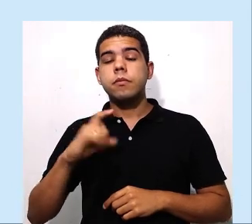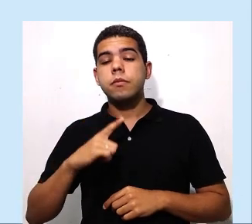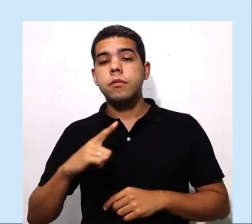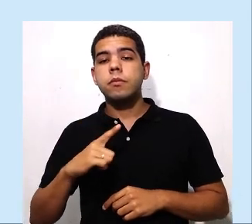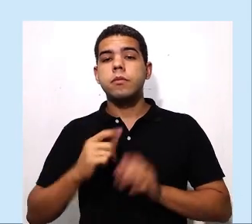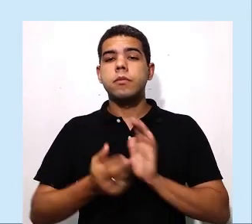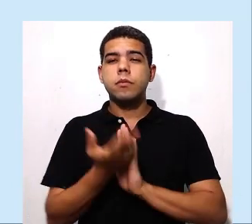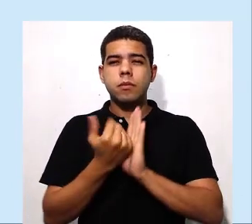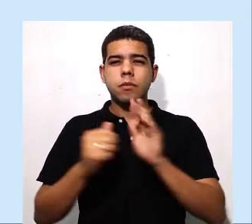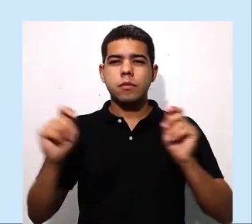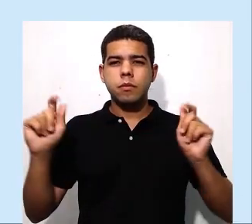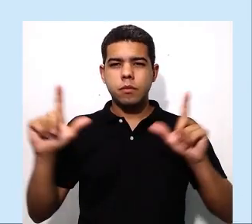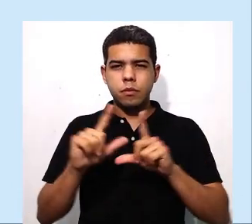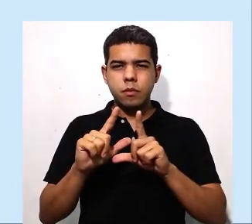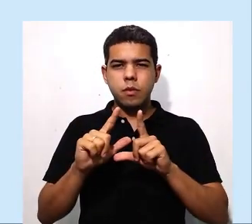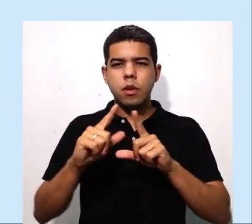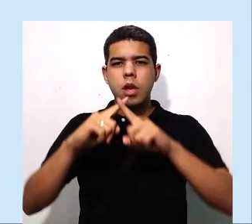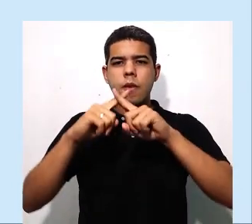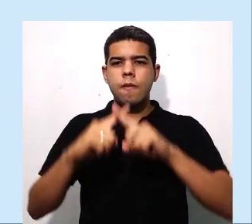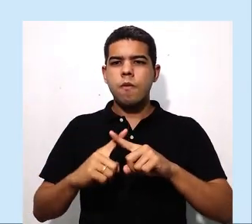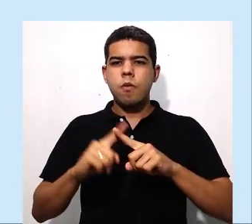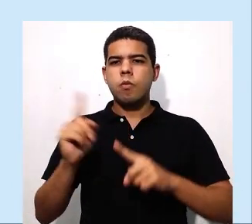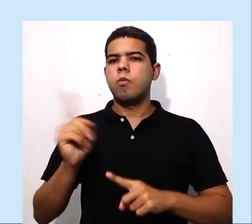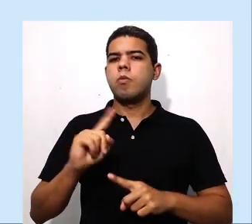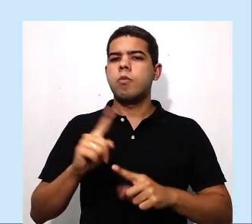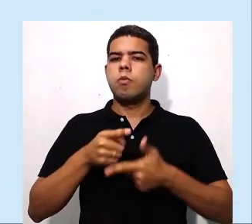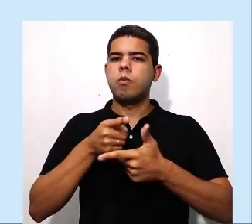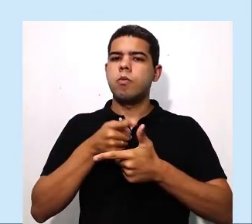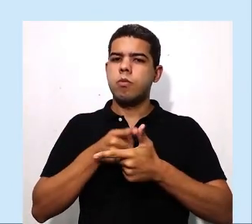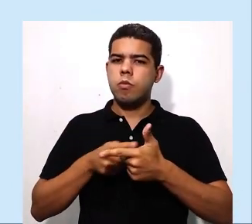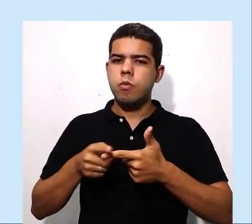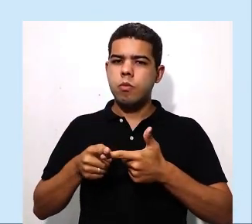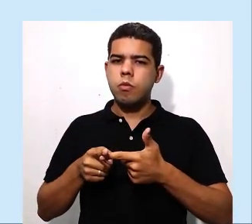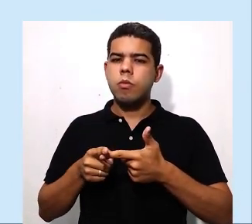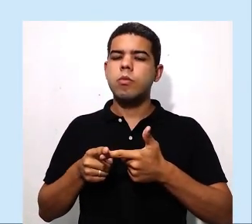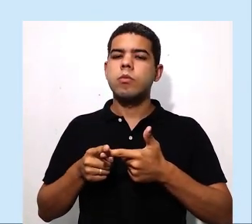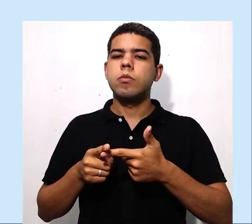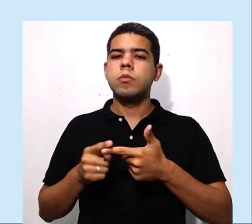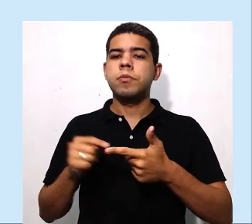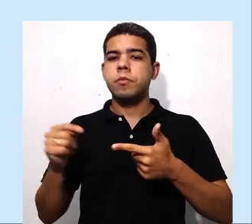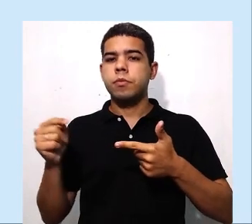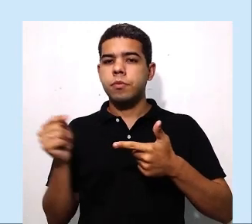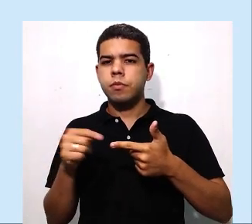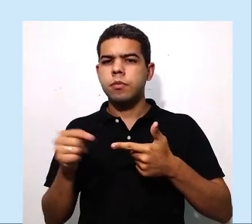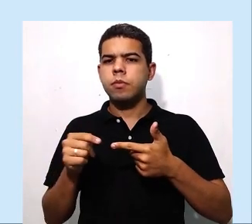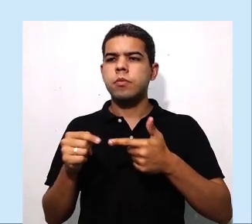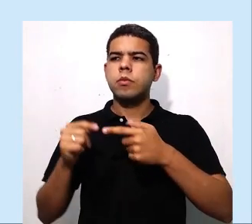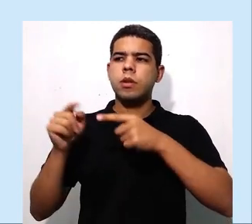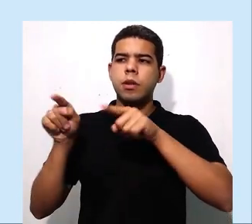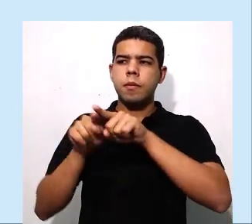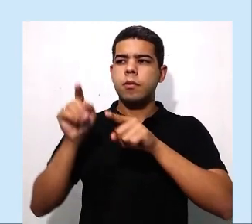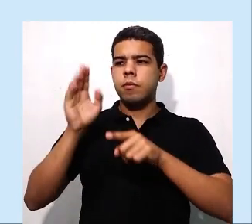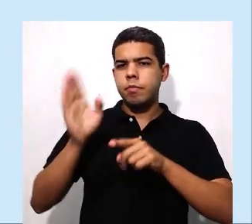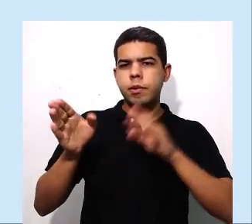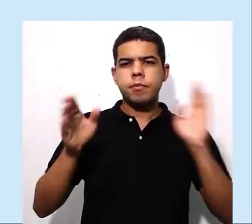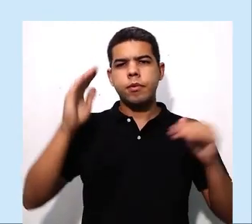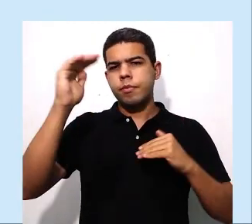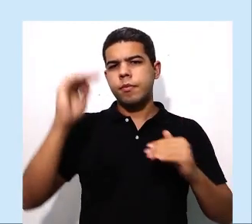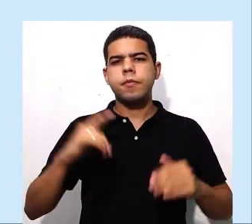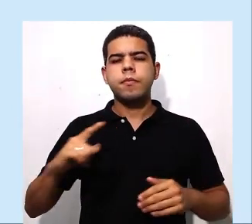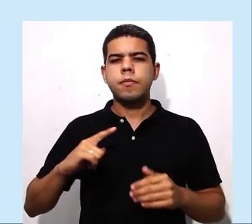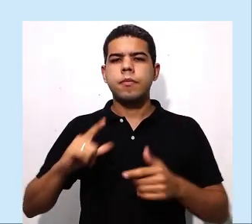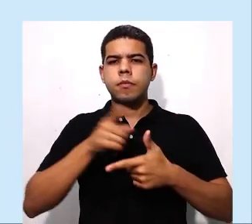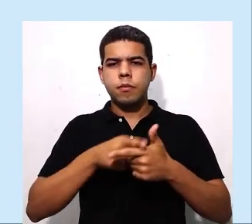existe um número que eu vou dividir. Então, você observa o número, divide. todos os outros lados também vão dividir por